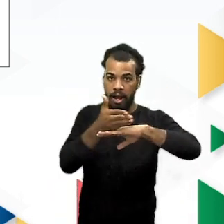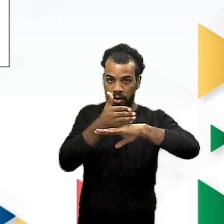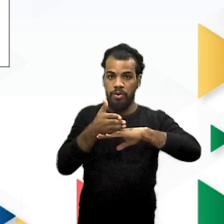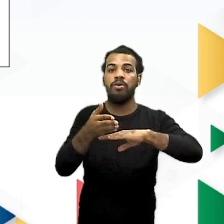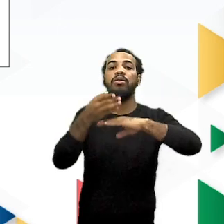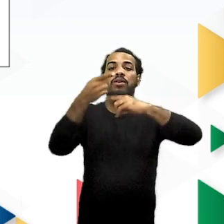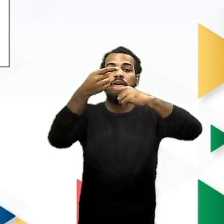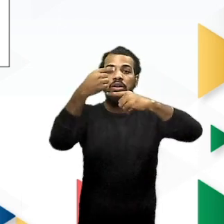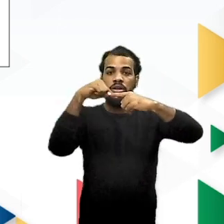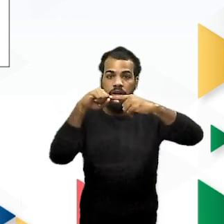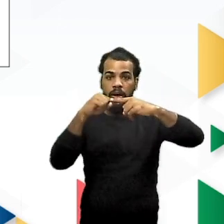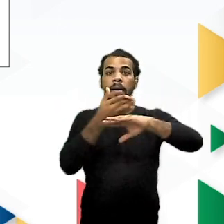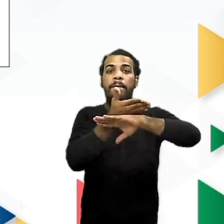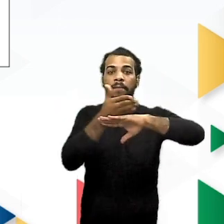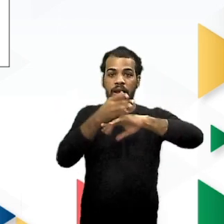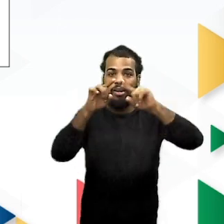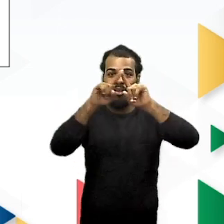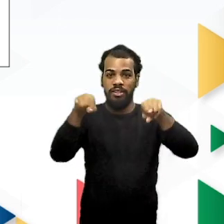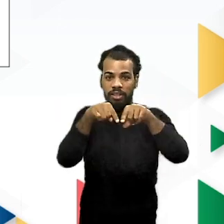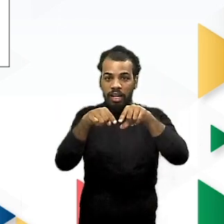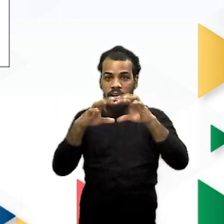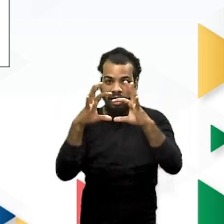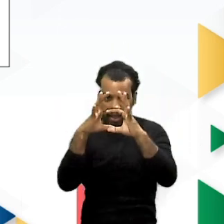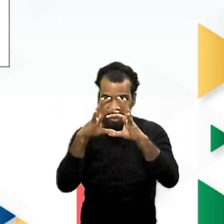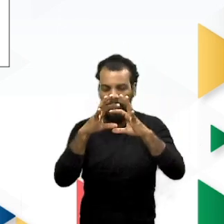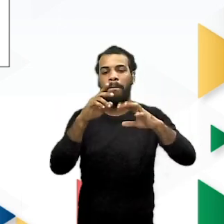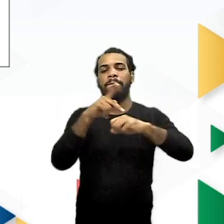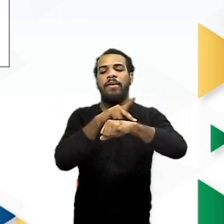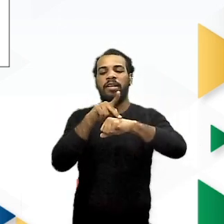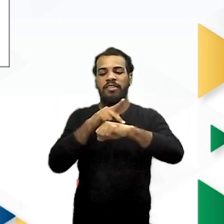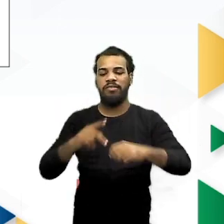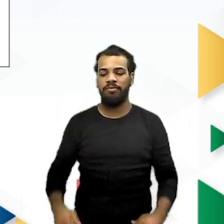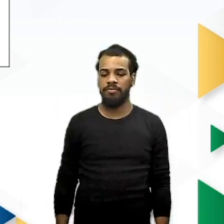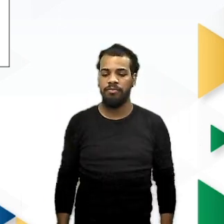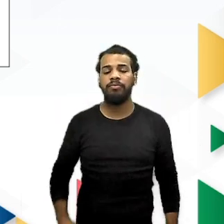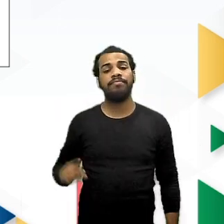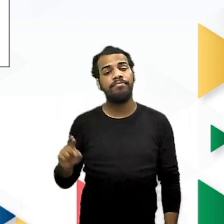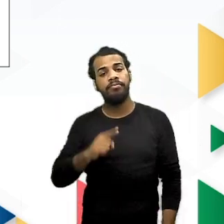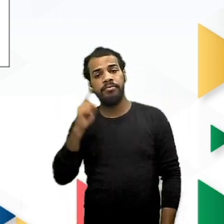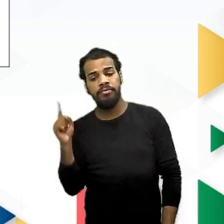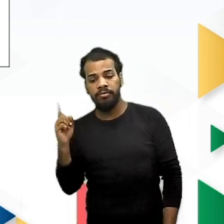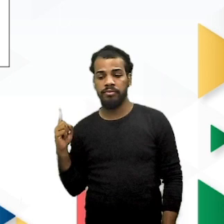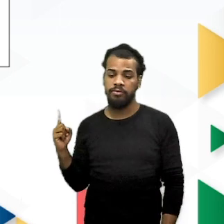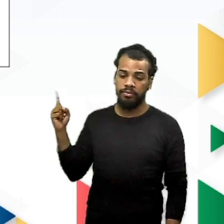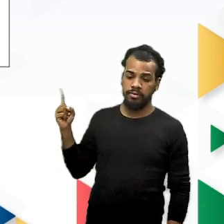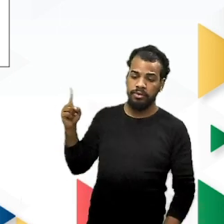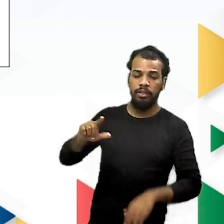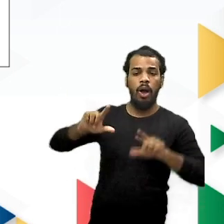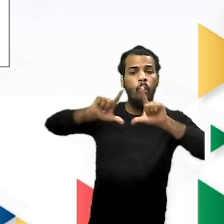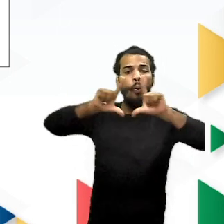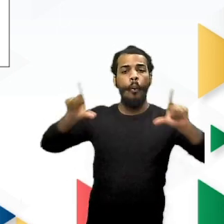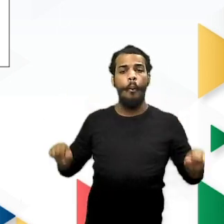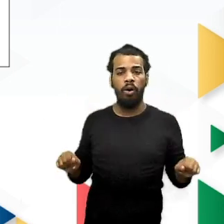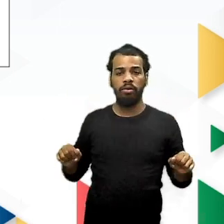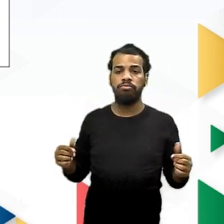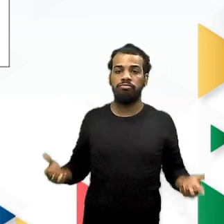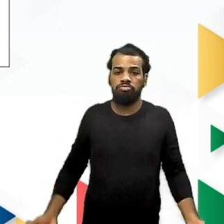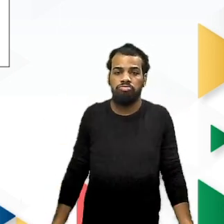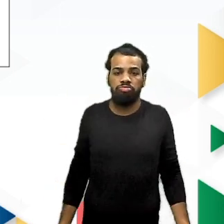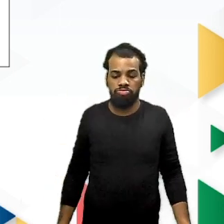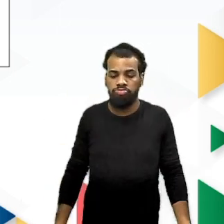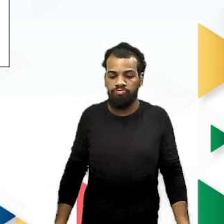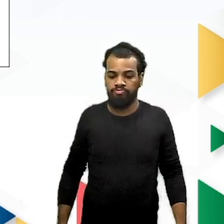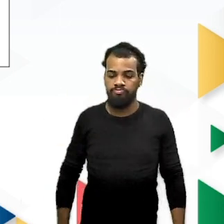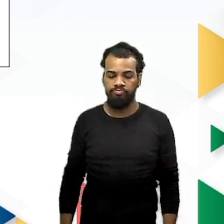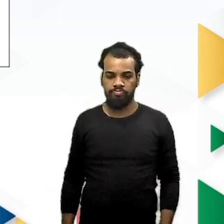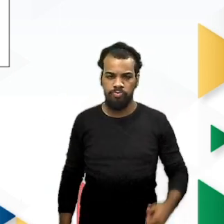o que era preto, né? Ficou na sequência aí, o que era branco ficou preto. Foi o contrário, tá vendo? No terceiro quadrado. Do primeiro para o segundo, o